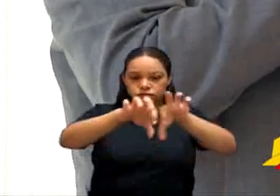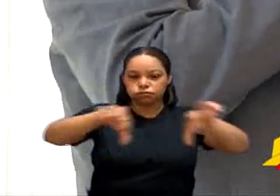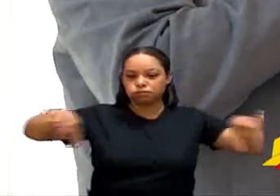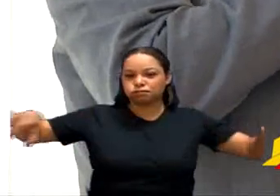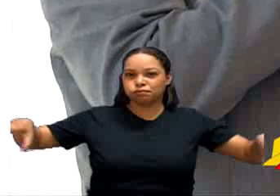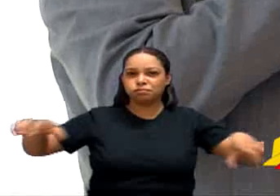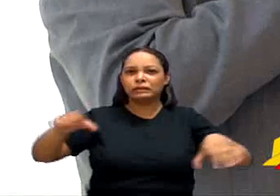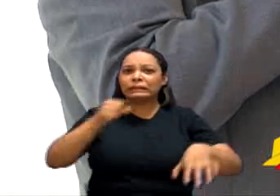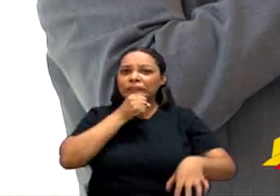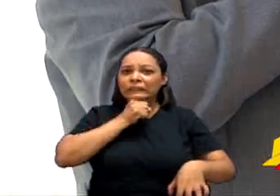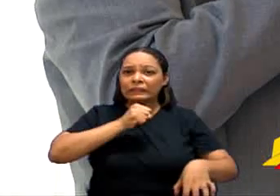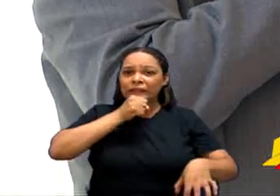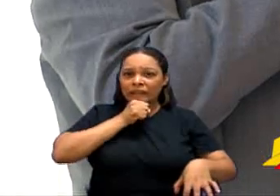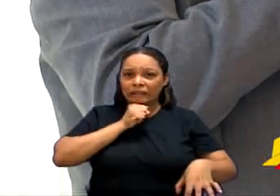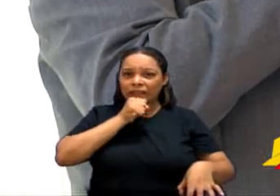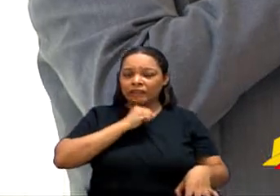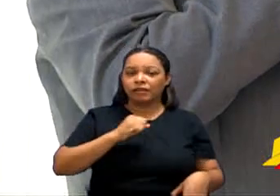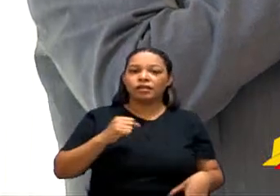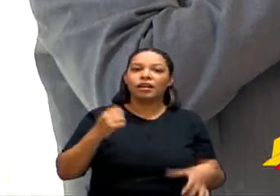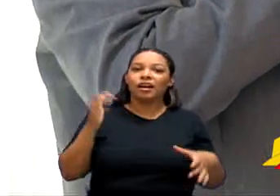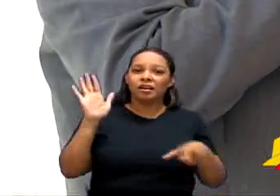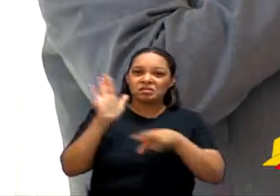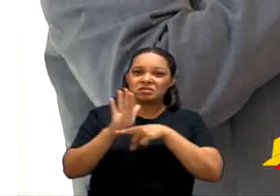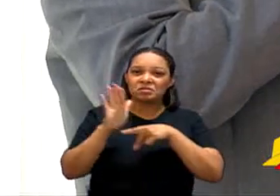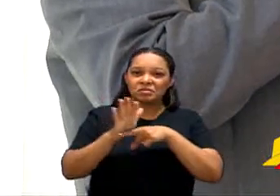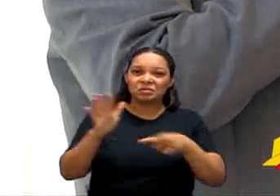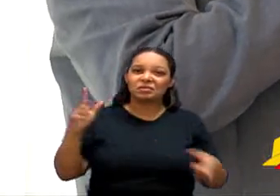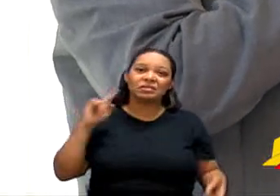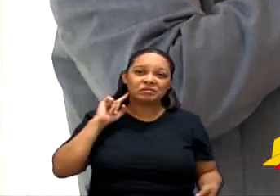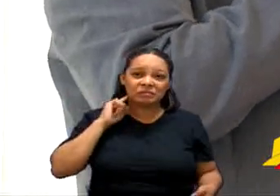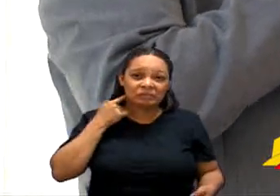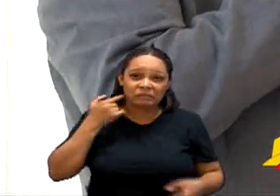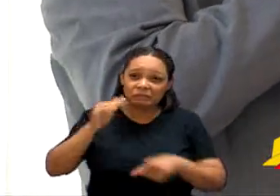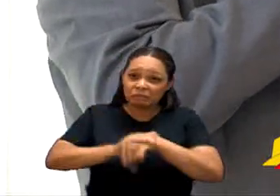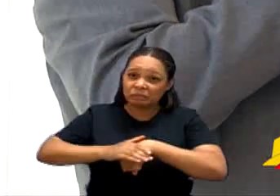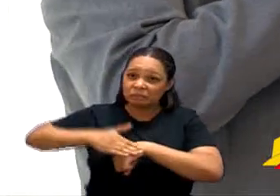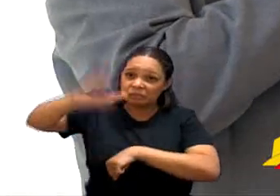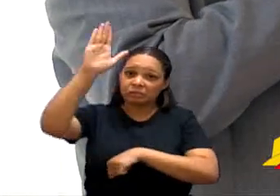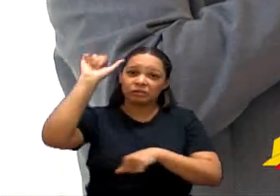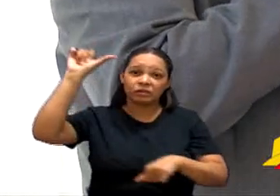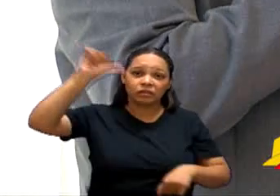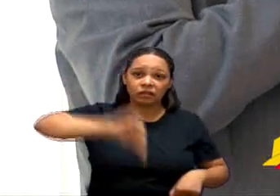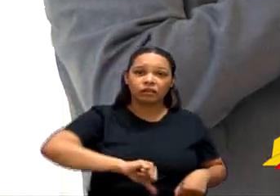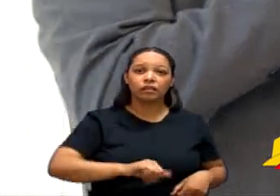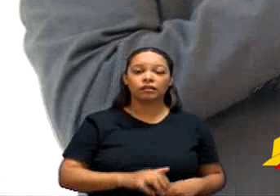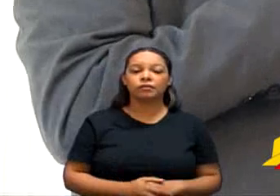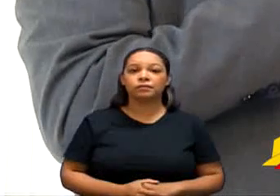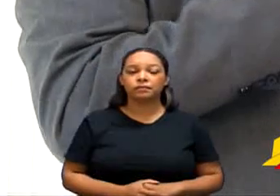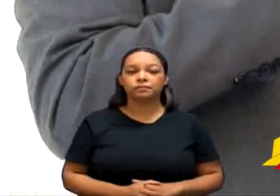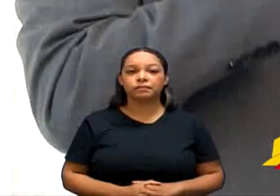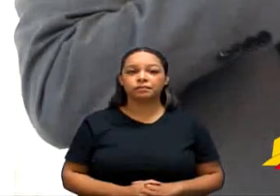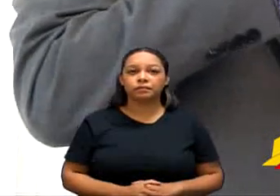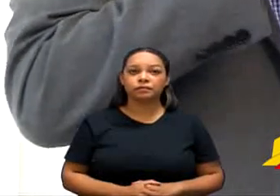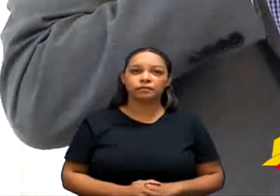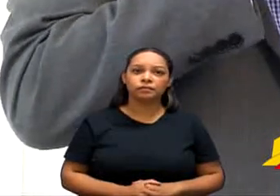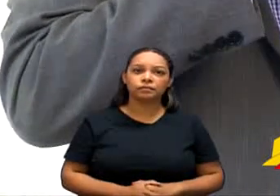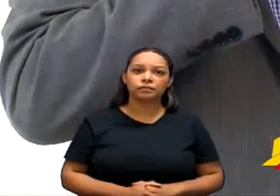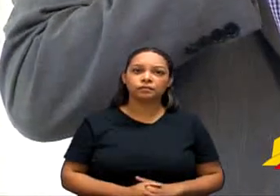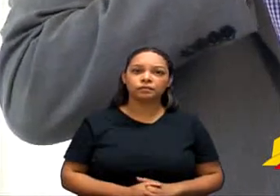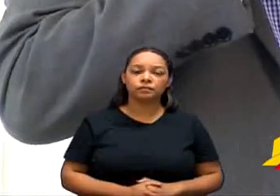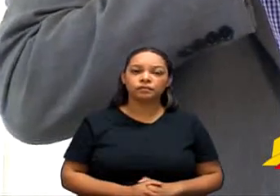mais ainda no processo de, não é de contaminação, mas de sujeira quando da manutenção. Mas eles estão